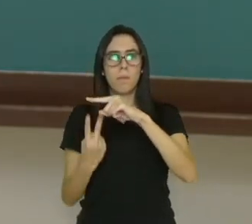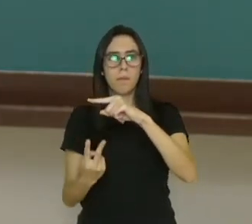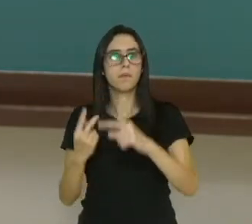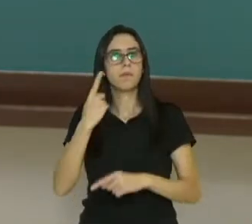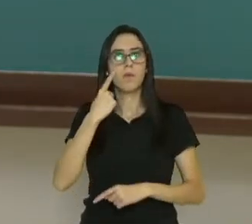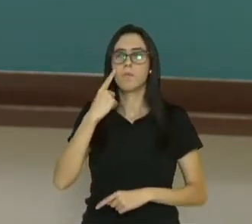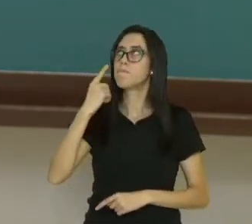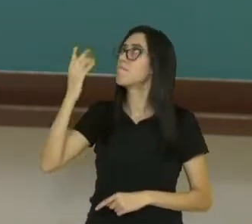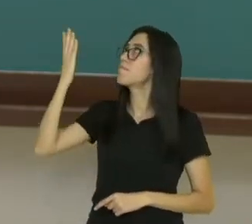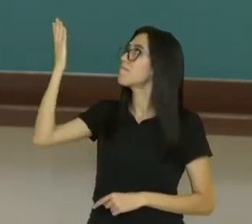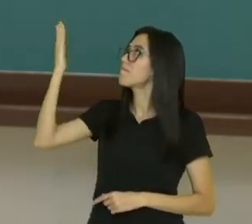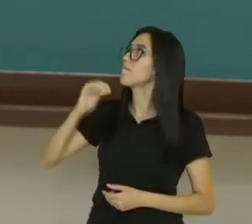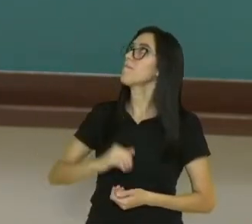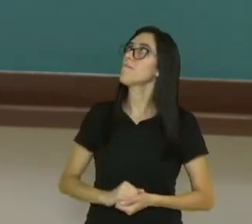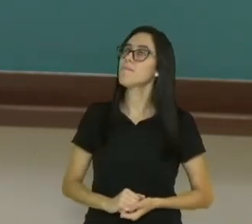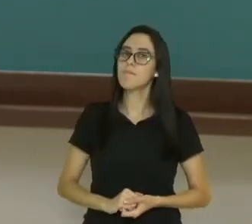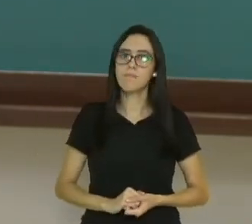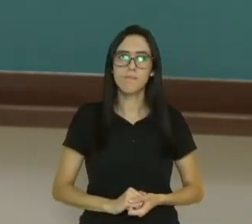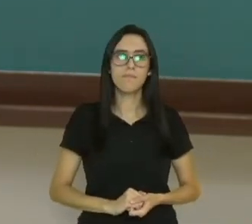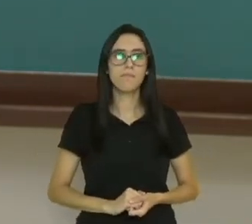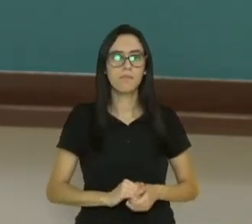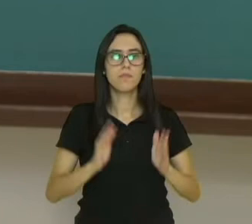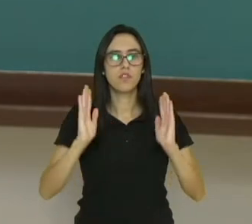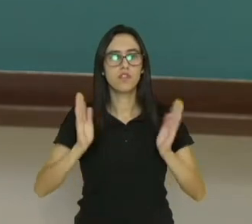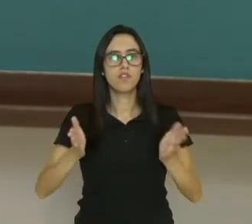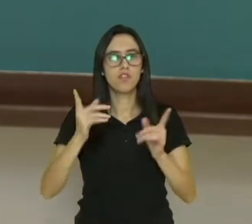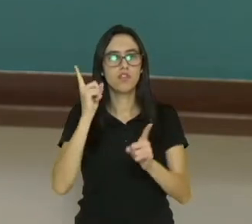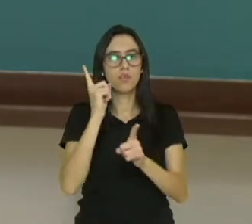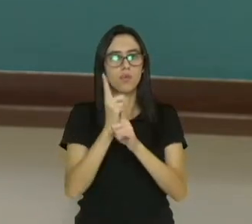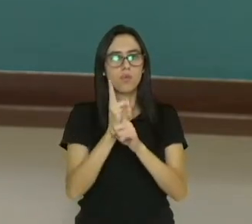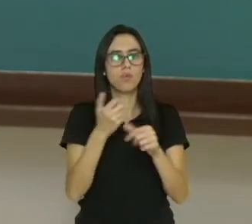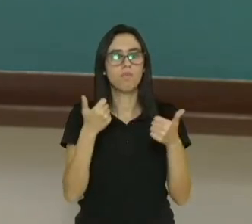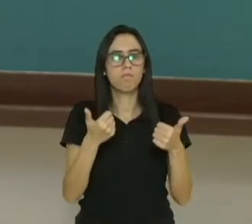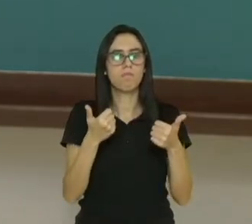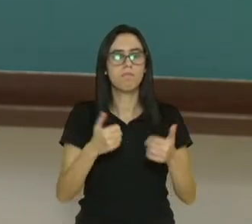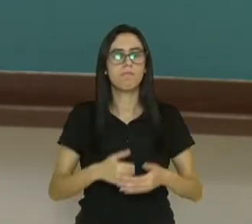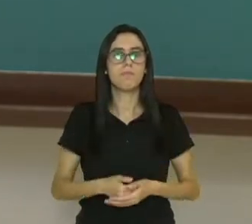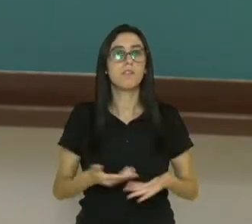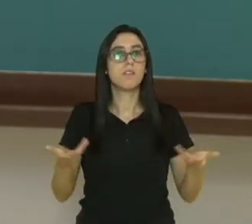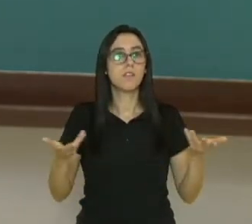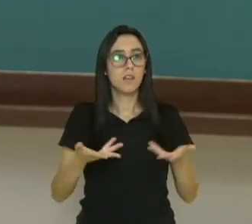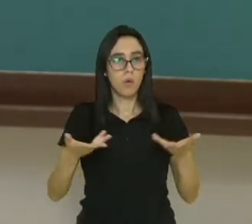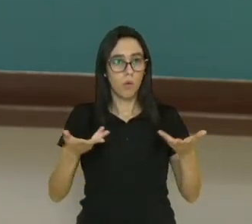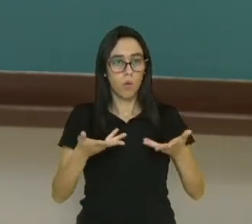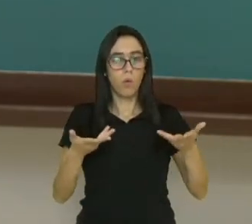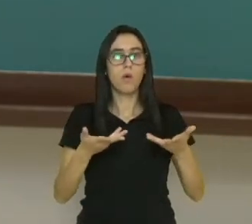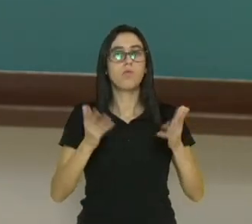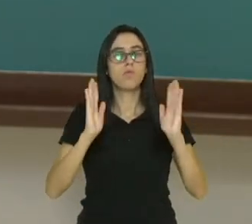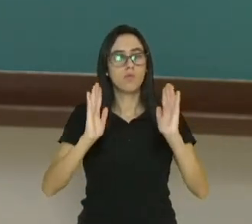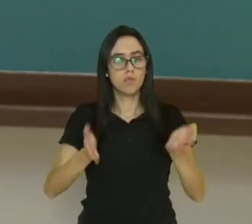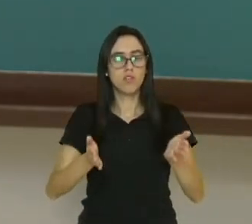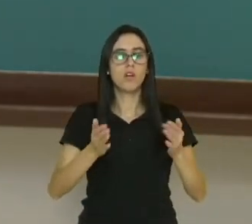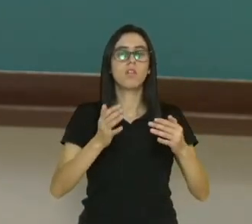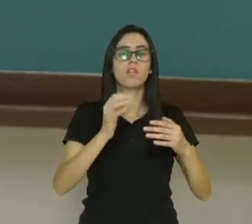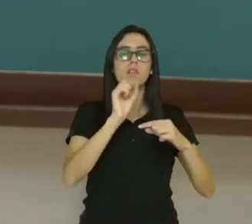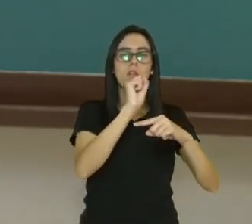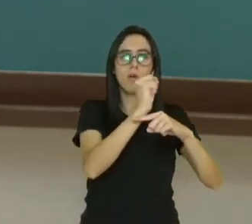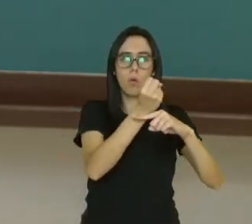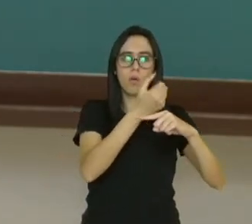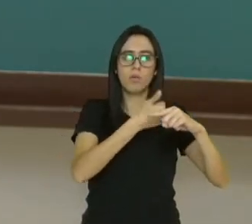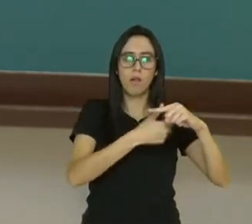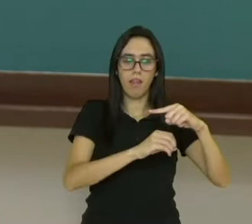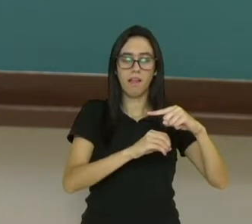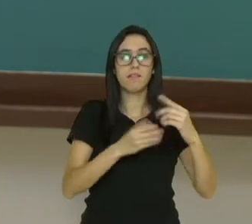por 2, 8 décimos. Encontrei uma fração equivalente de 4/5. Agora eu procuro fração equivalente da segunda